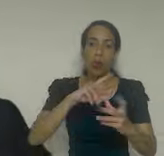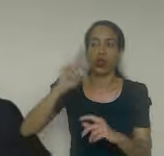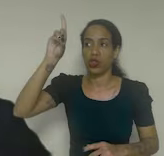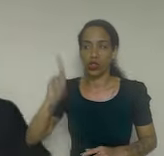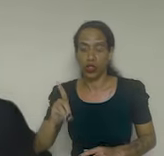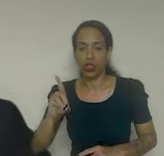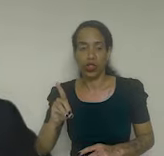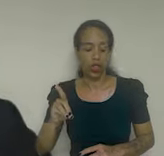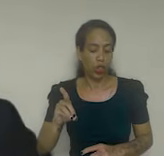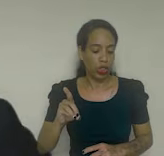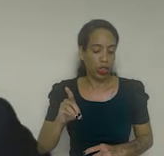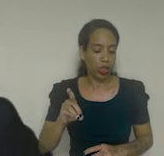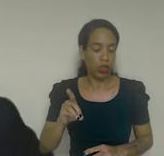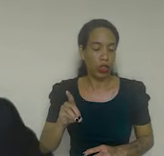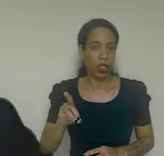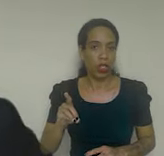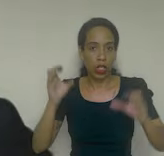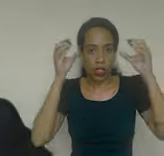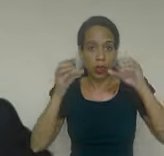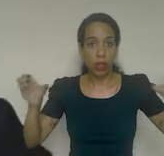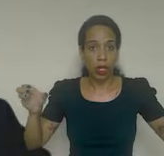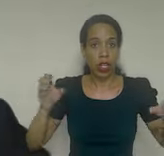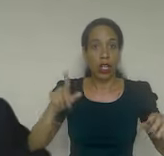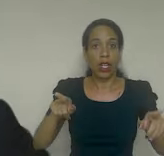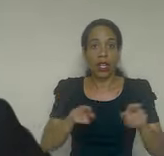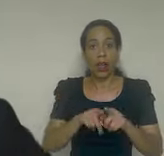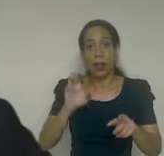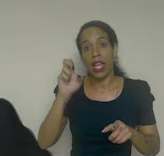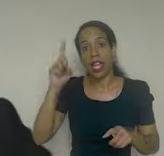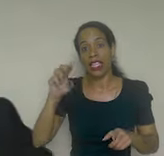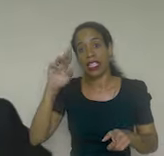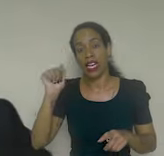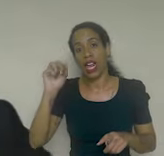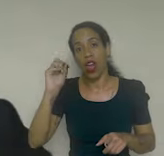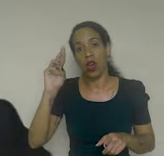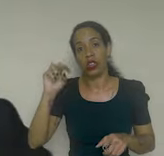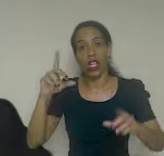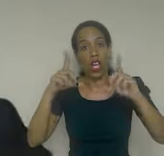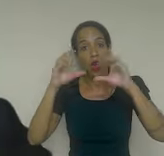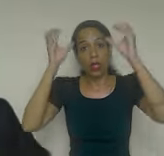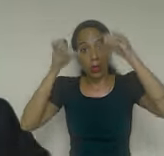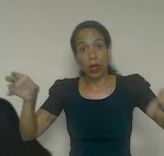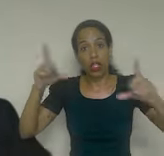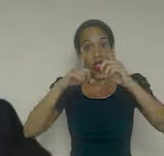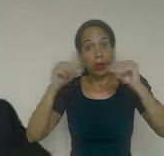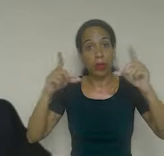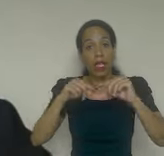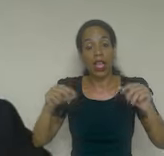que é o mundo do direito dos tribunais ordinários e dos extraordinários, que são os tribunais de Brasília, que é a